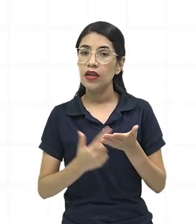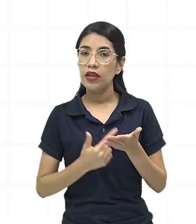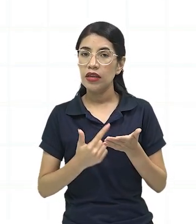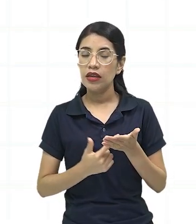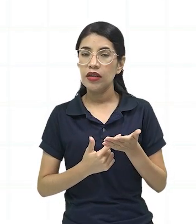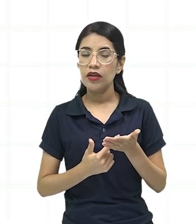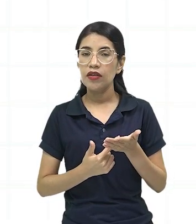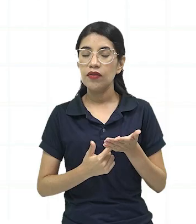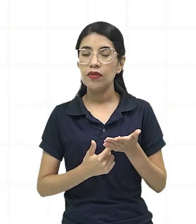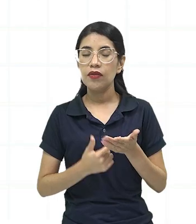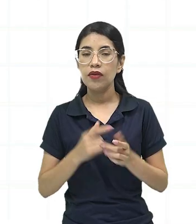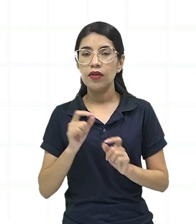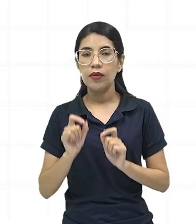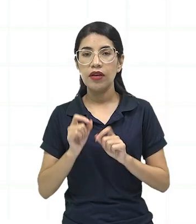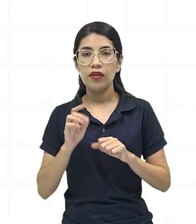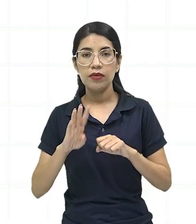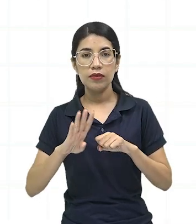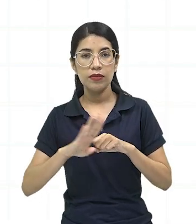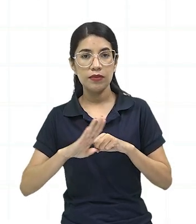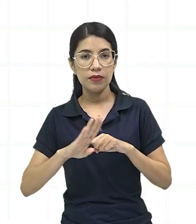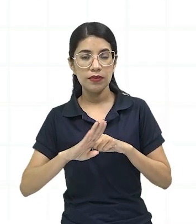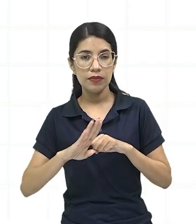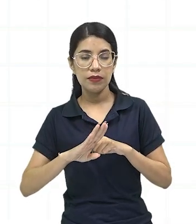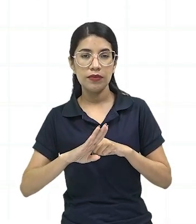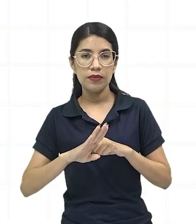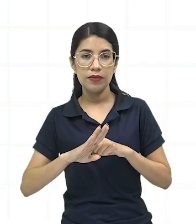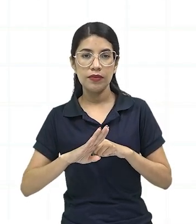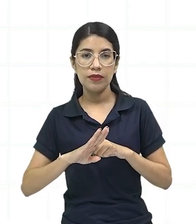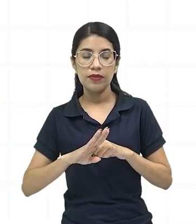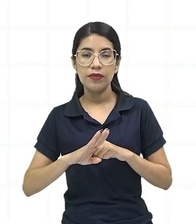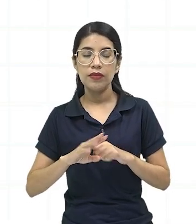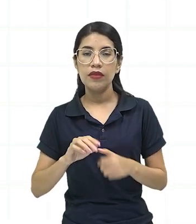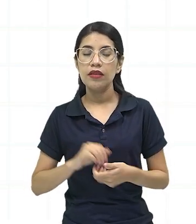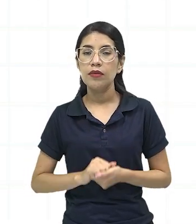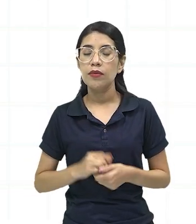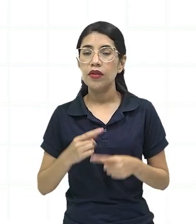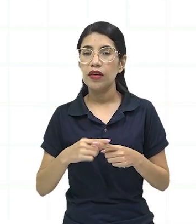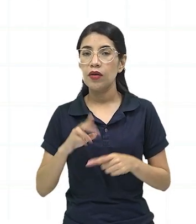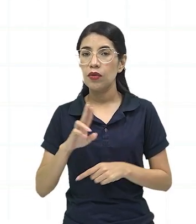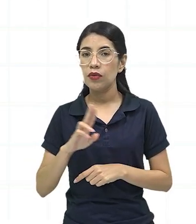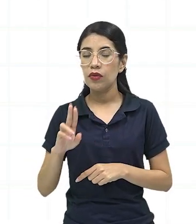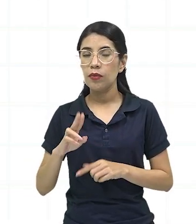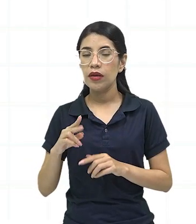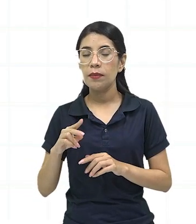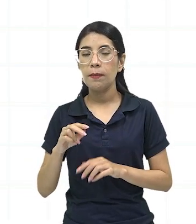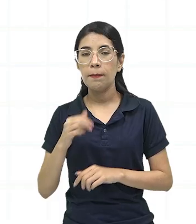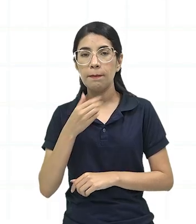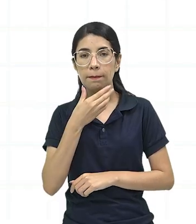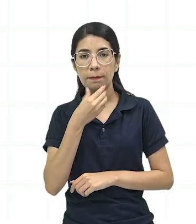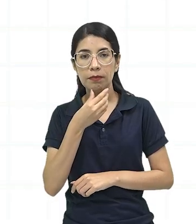pronome, o livro é um substantivo, é um nome masculino. E eu